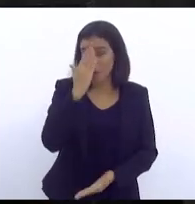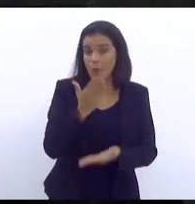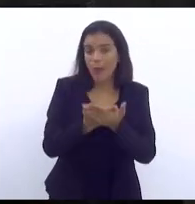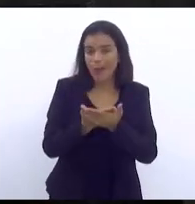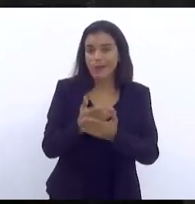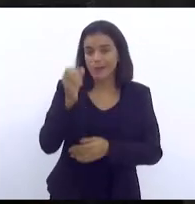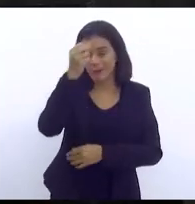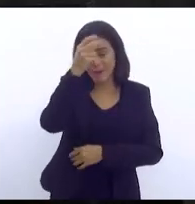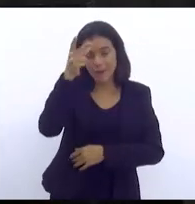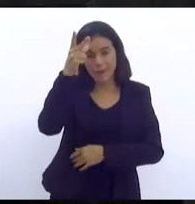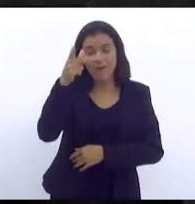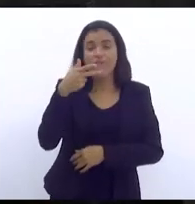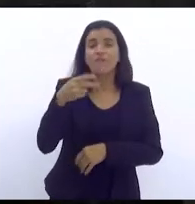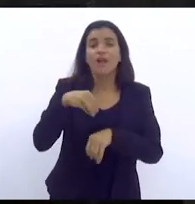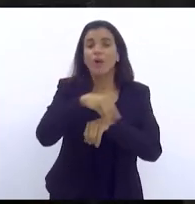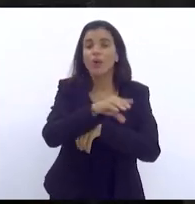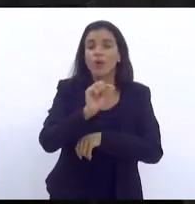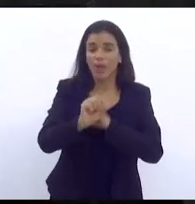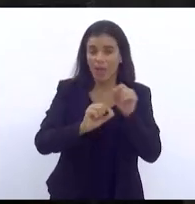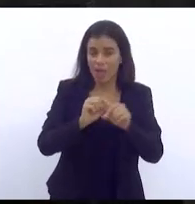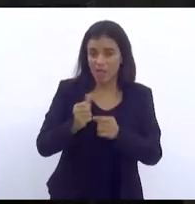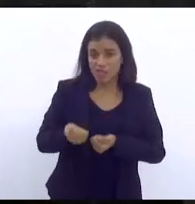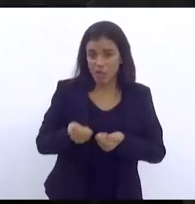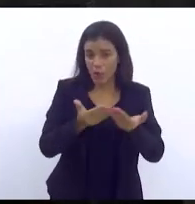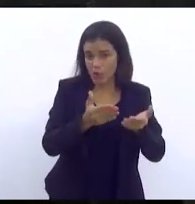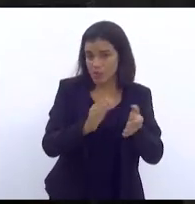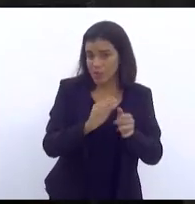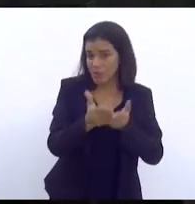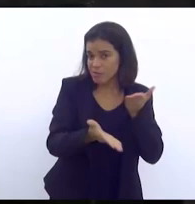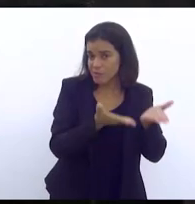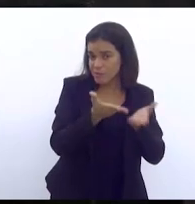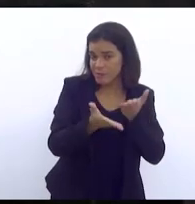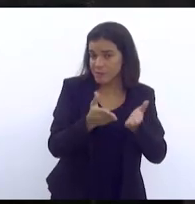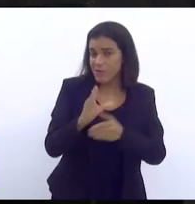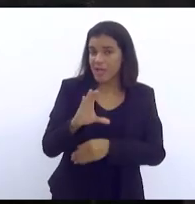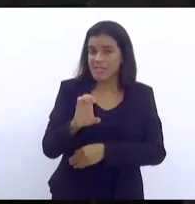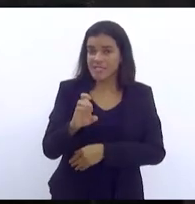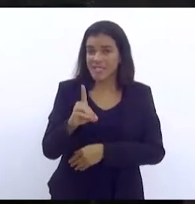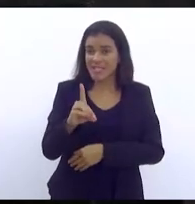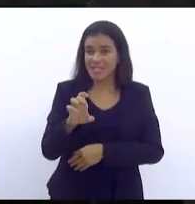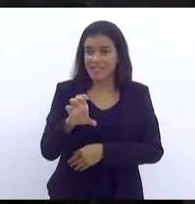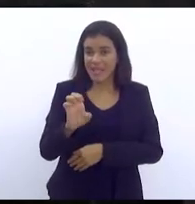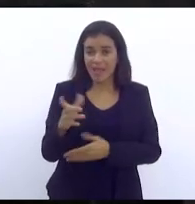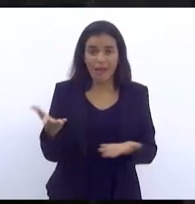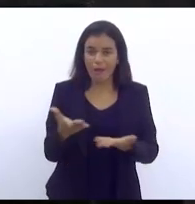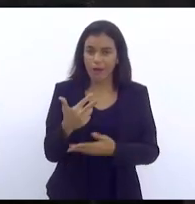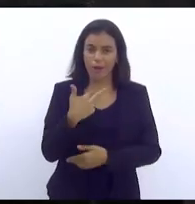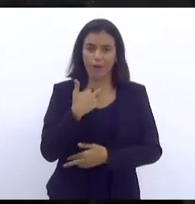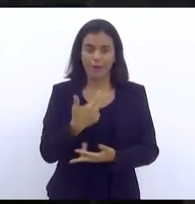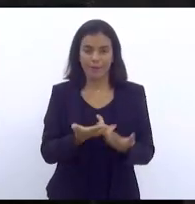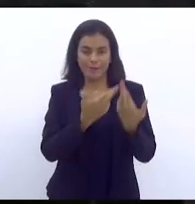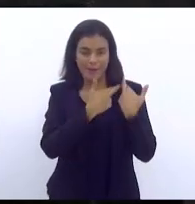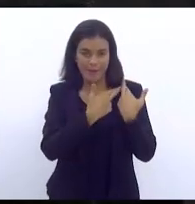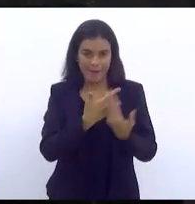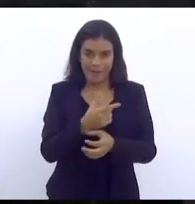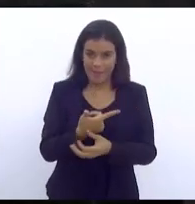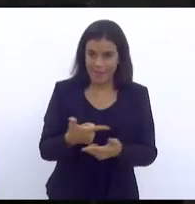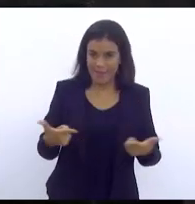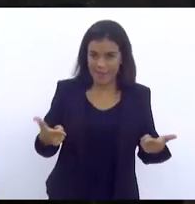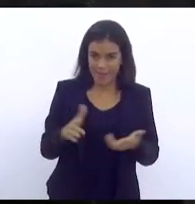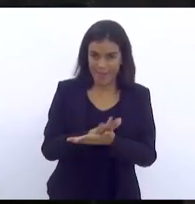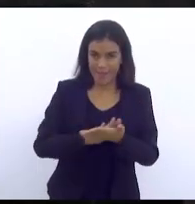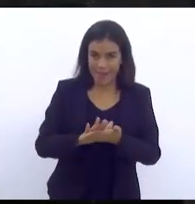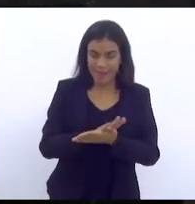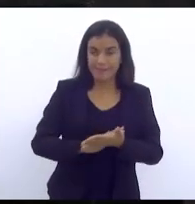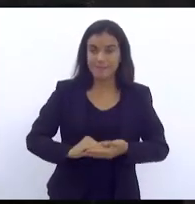prefeituras vão dizer o qu para pessoa bom a gente concedeu o serviço a cedai coitados eles realmente agora não tem responsabilidade né pelo menos na maioria